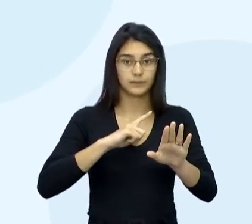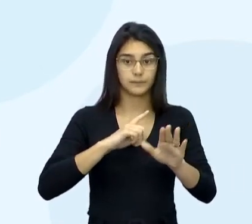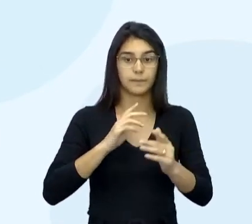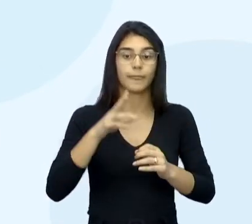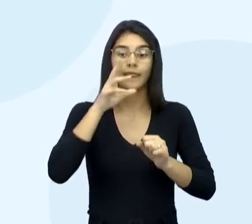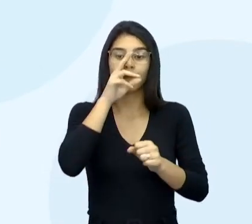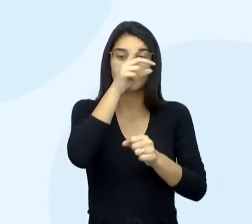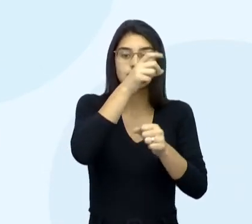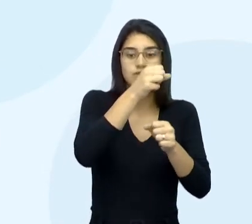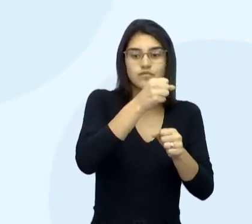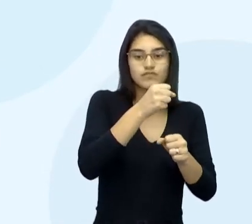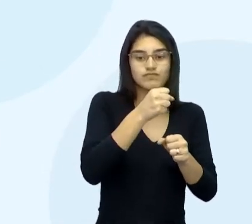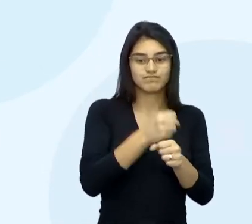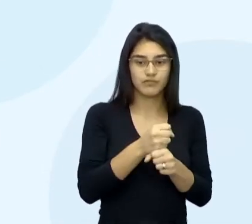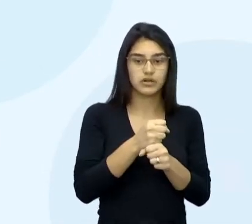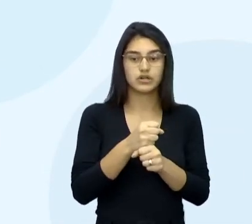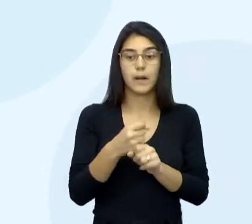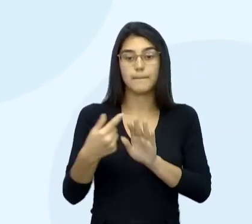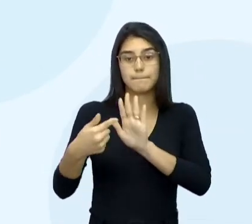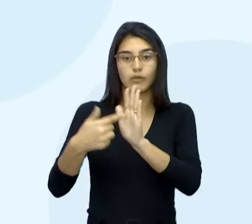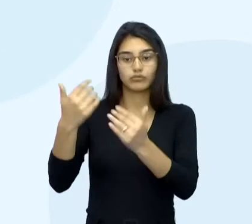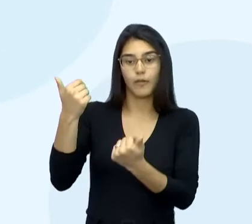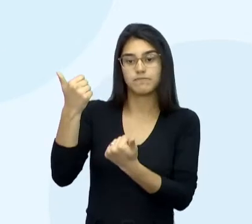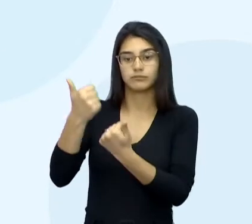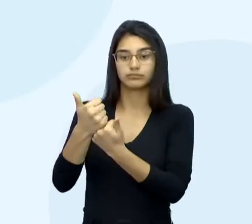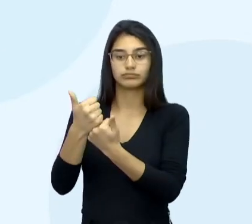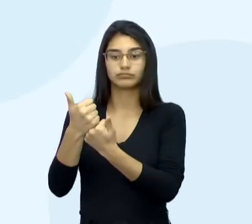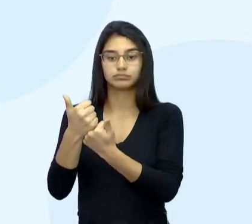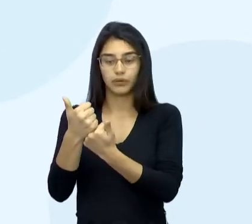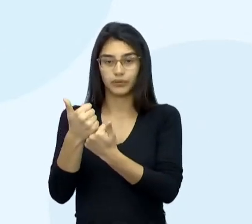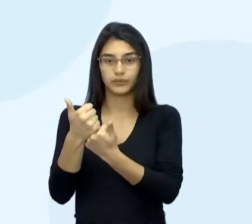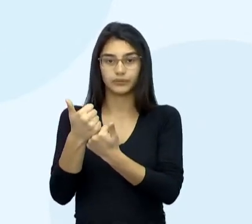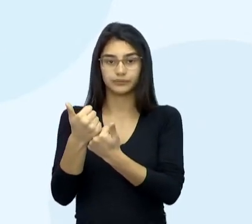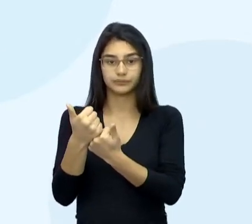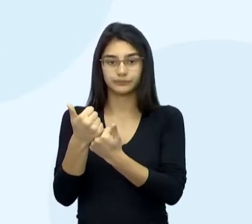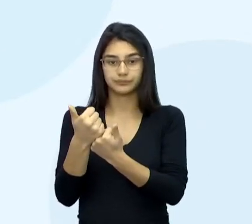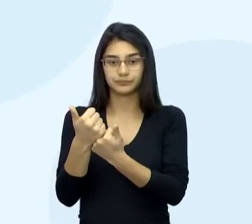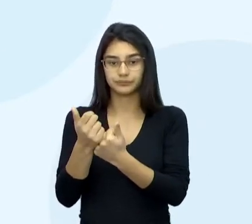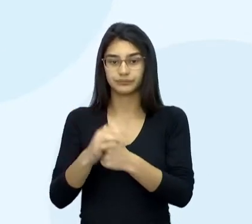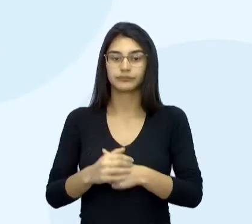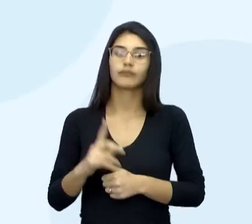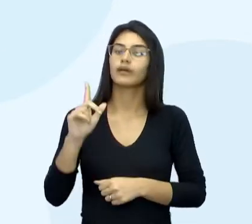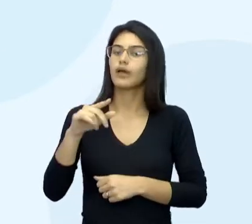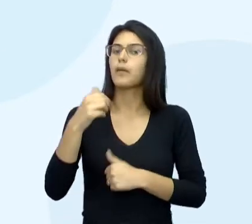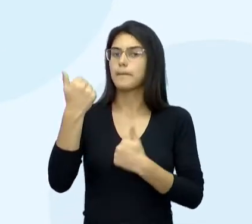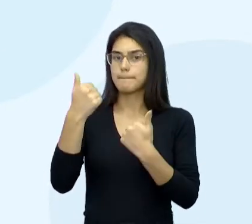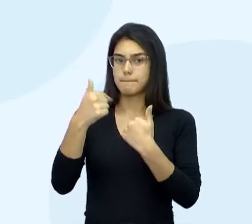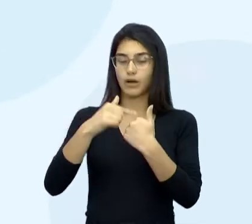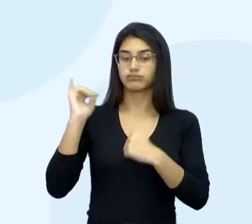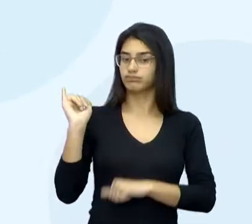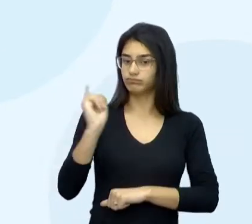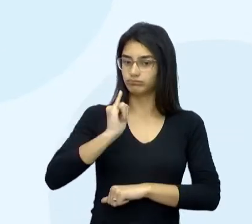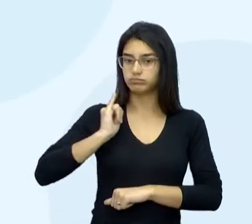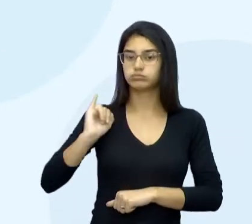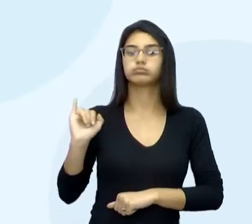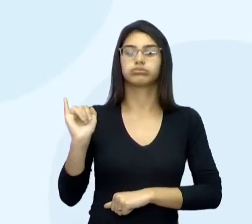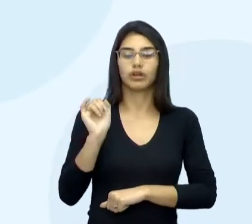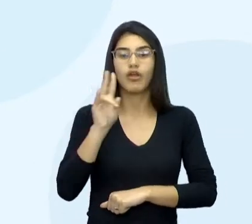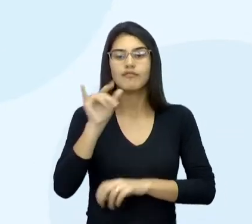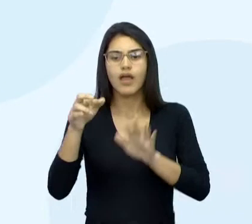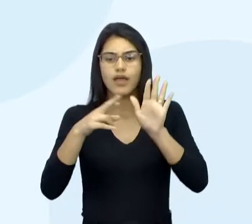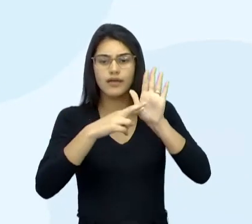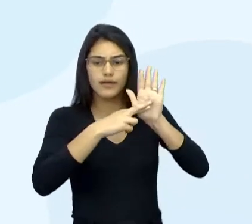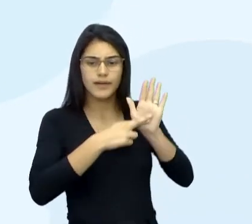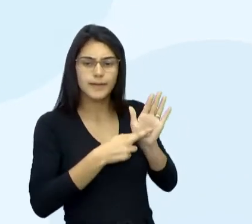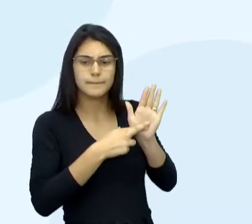a força potente do ponto de apoio, que aqui é um ponto importante, vai